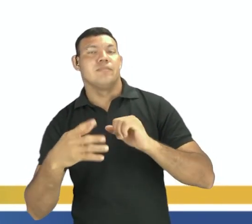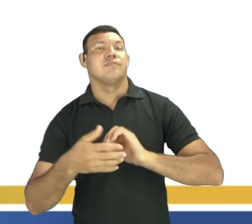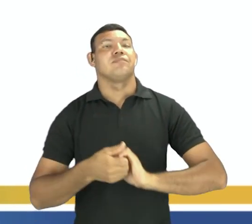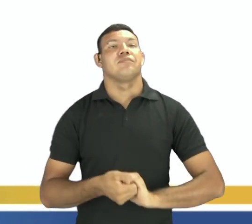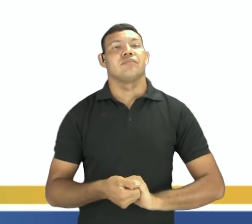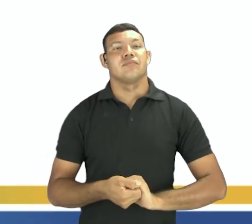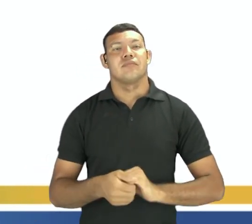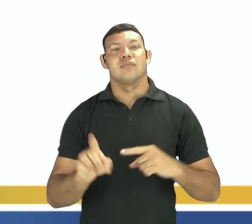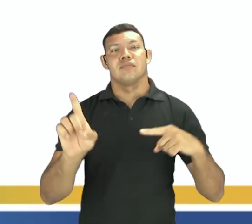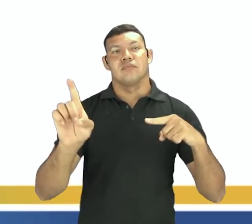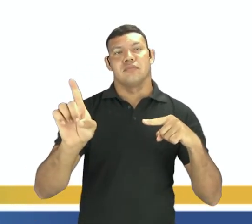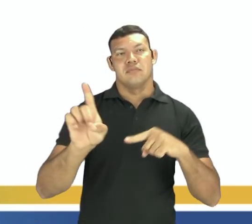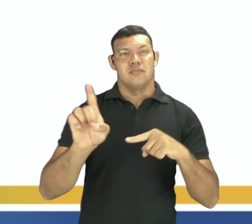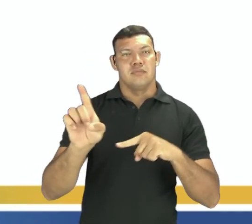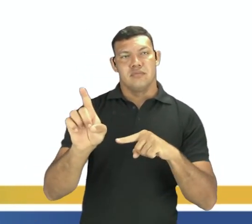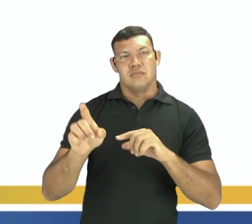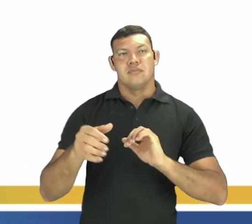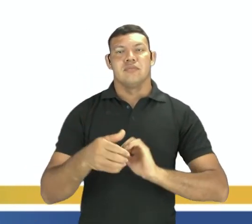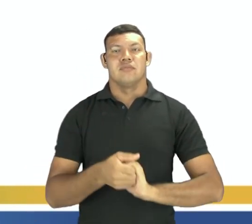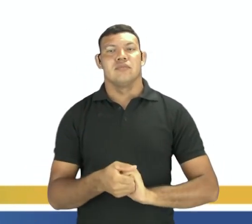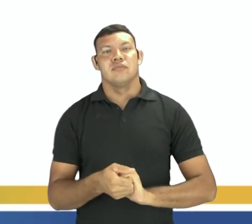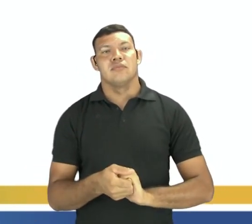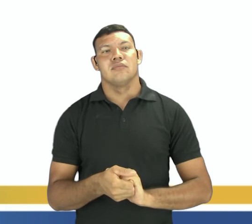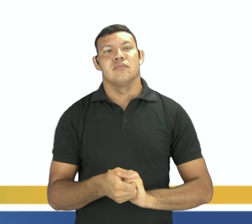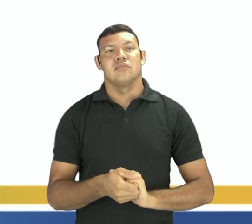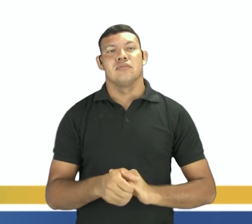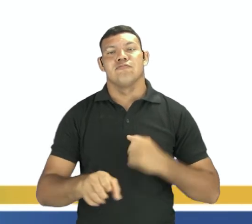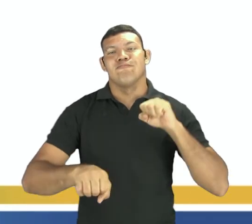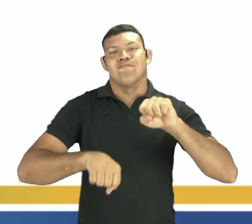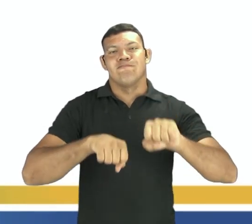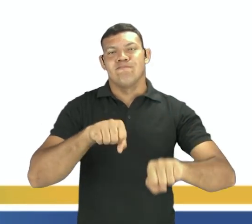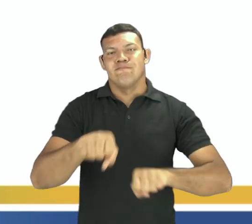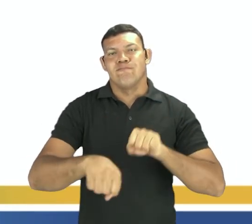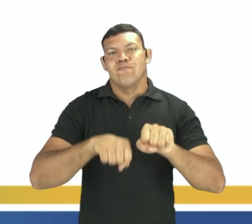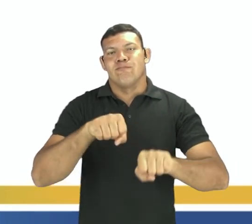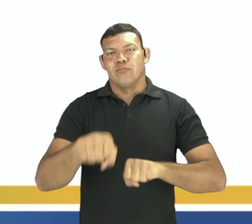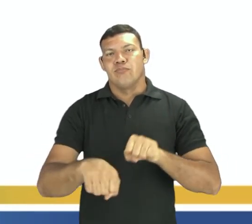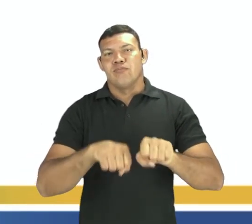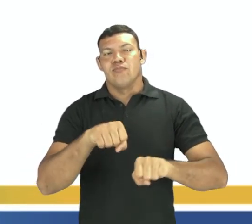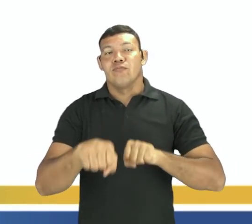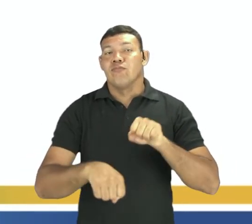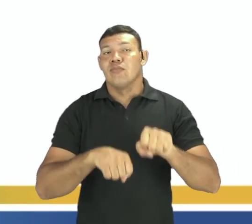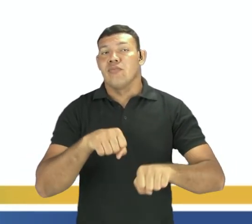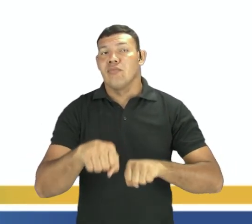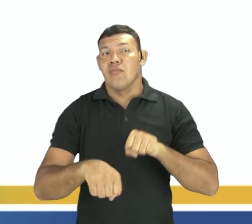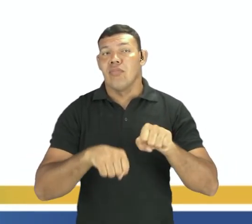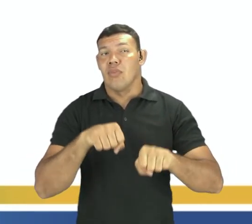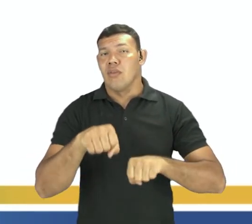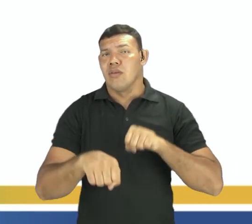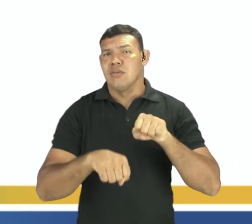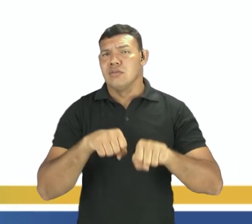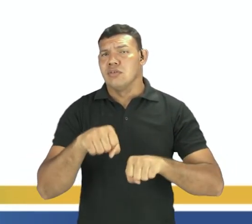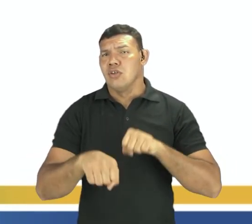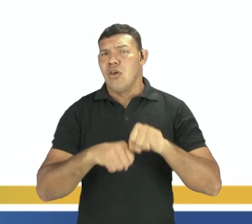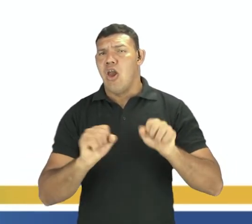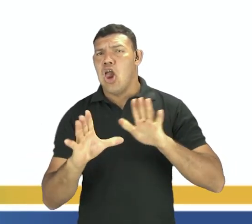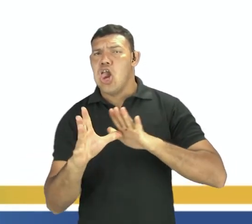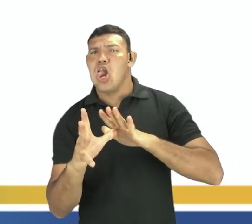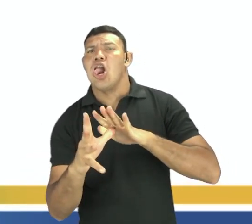thieves stole the bike. E na voz passiva, the bikes were stolen by the thieves.